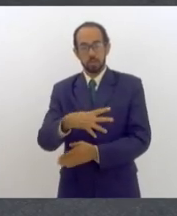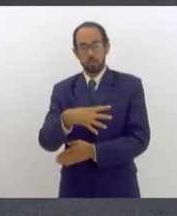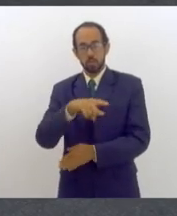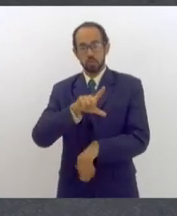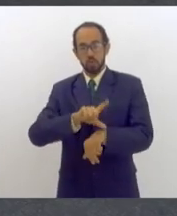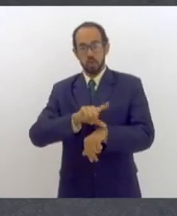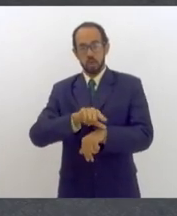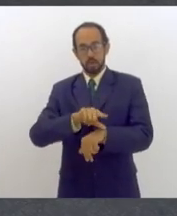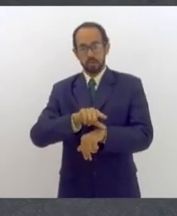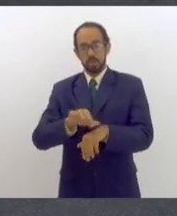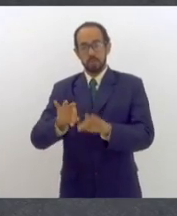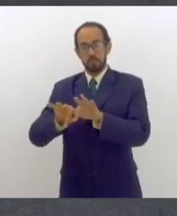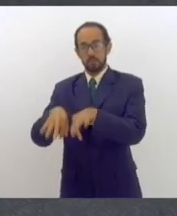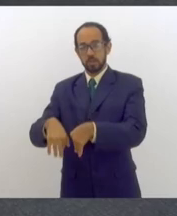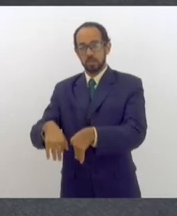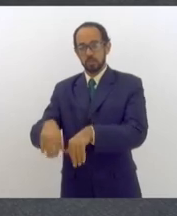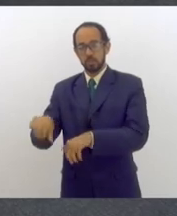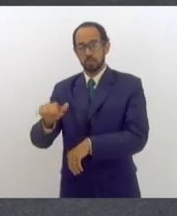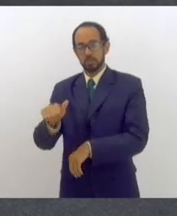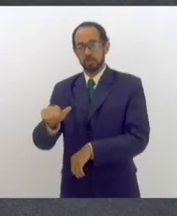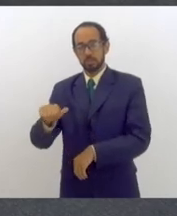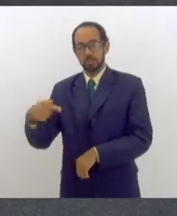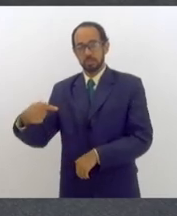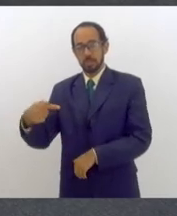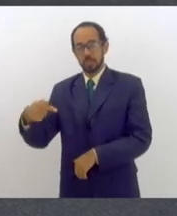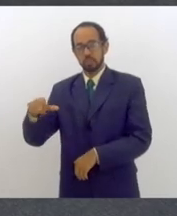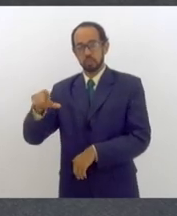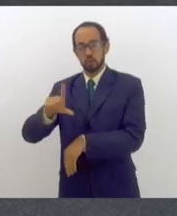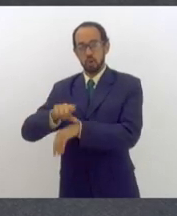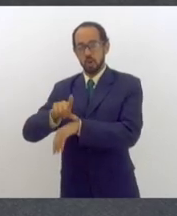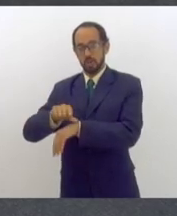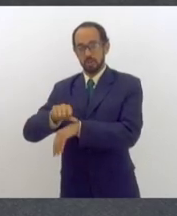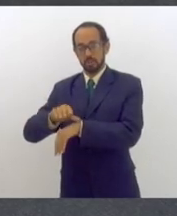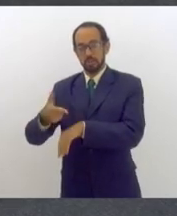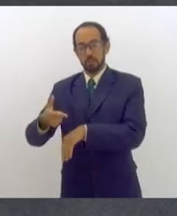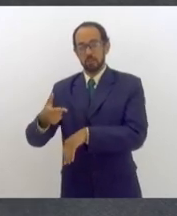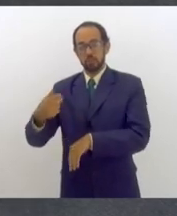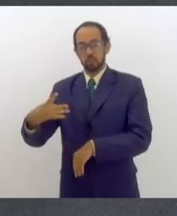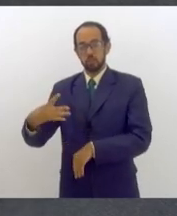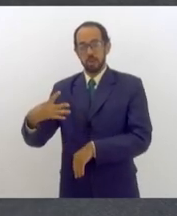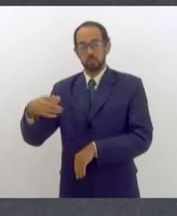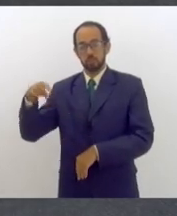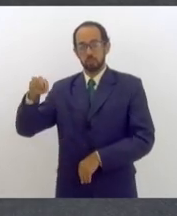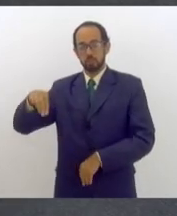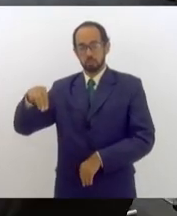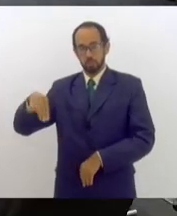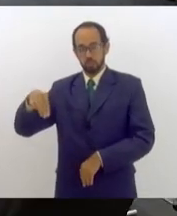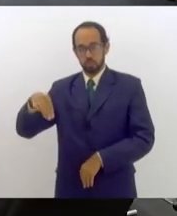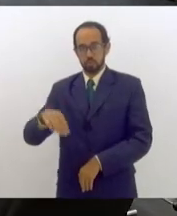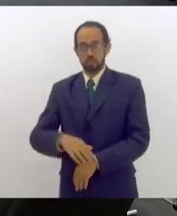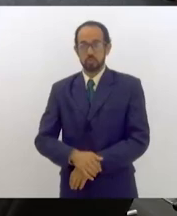horas encerrou-se às 17 horas e 24 minutos